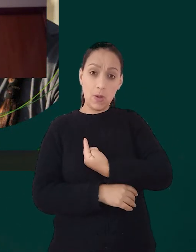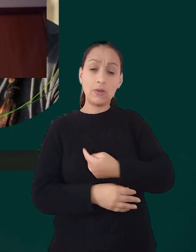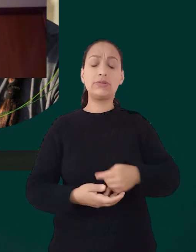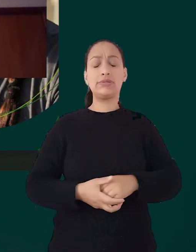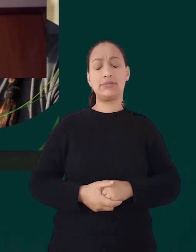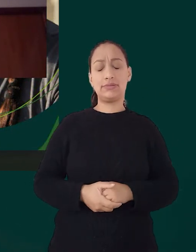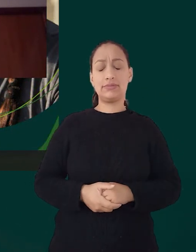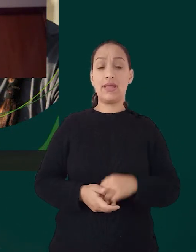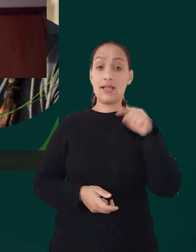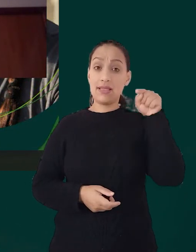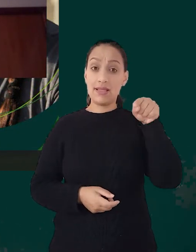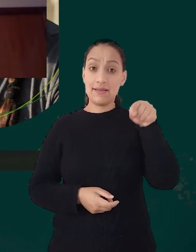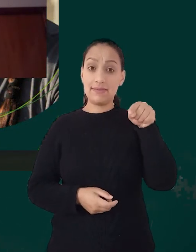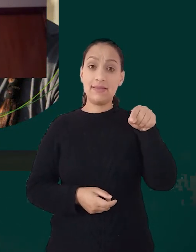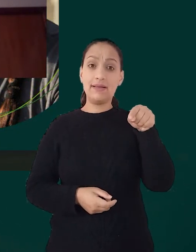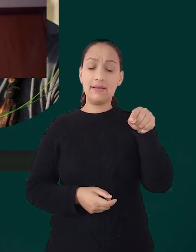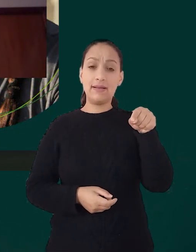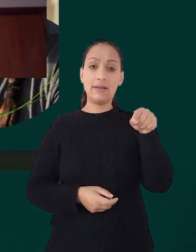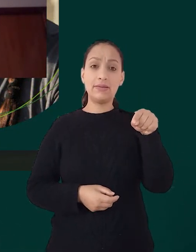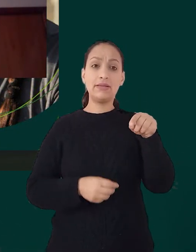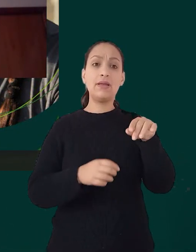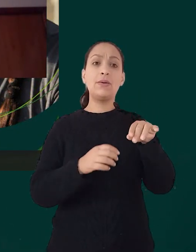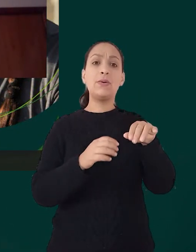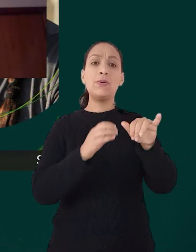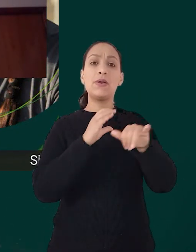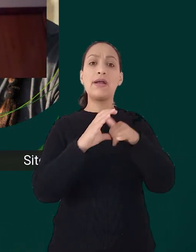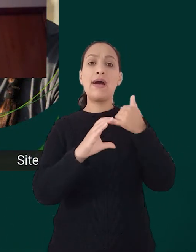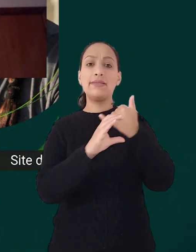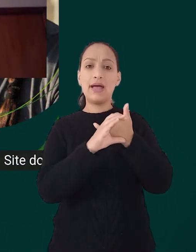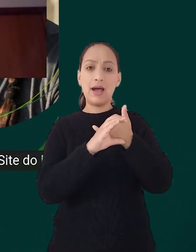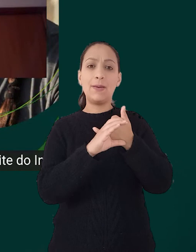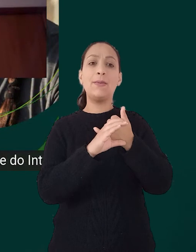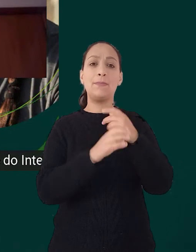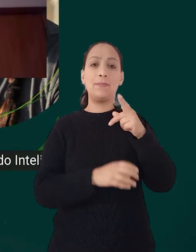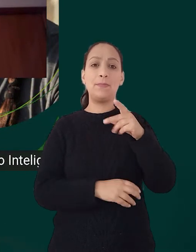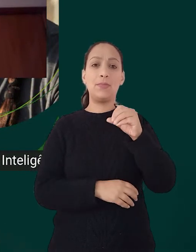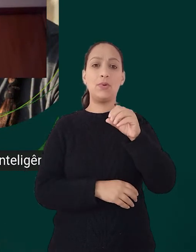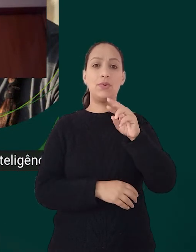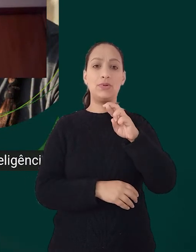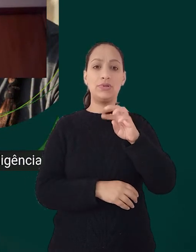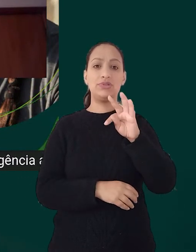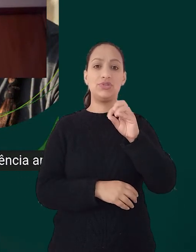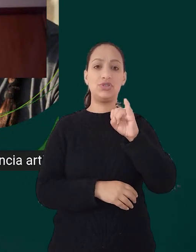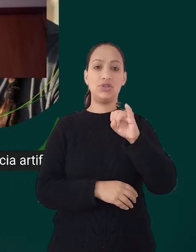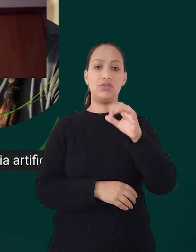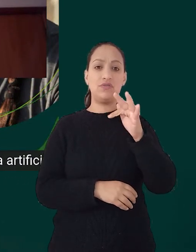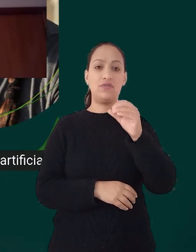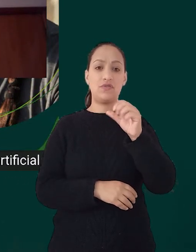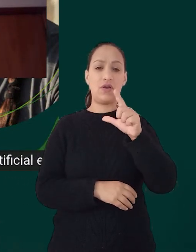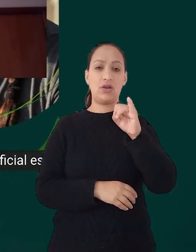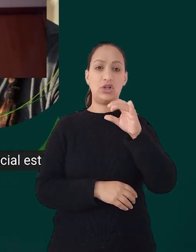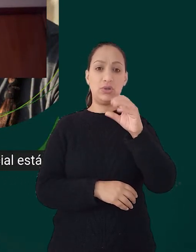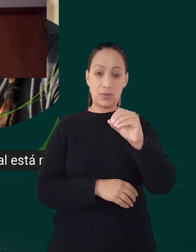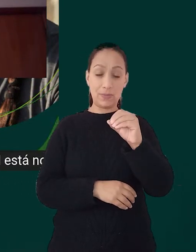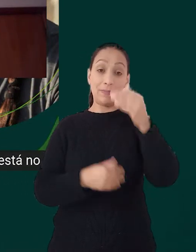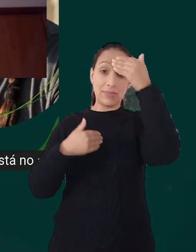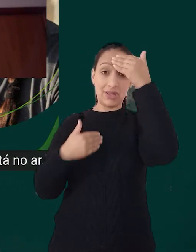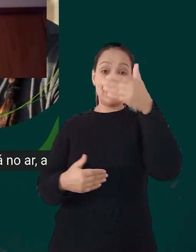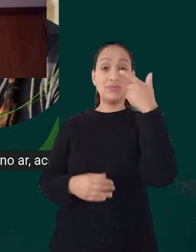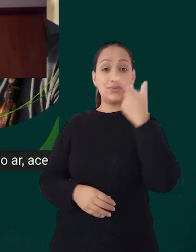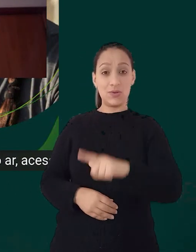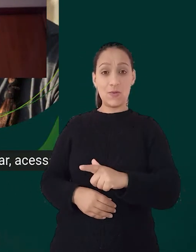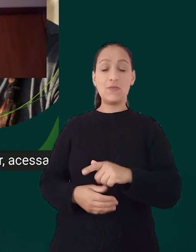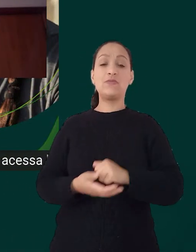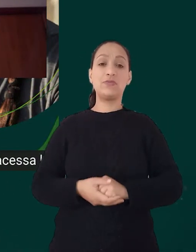lá vai ser o nosso canal, né, o nosso portfólio. Certo? Perfeito. Obrigado mais uma vez, Guilherme. O pessoal está te